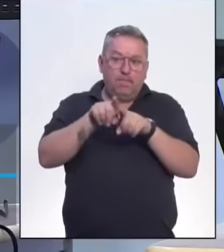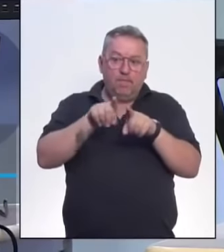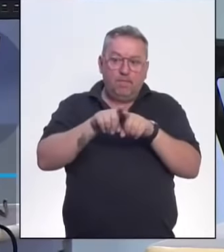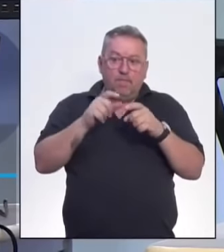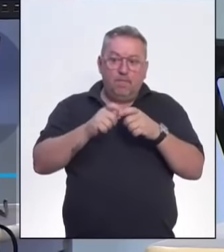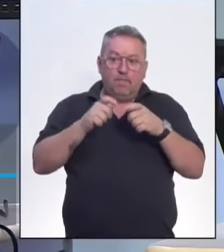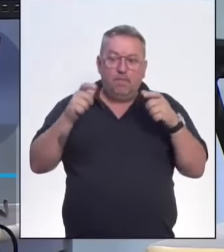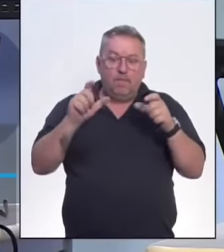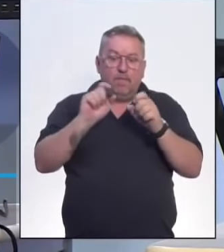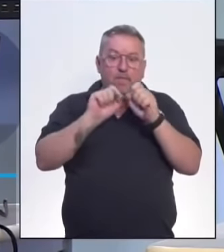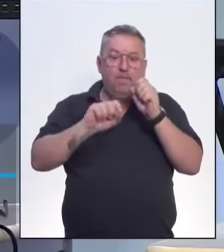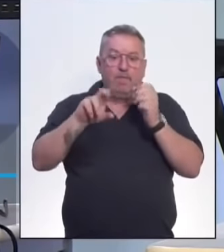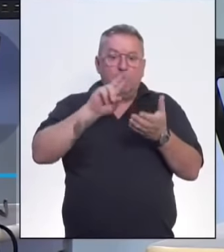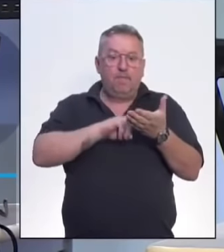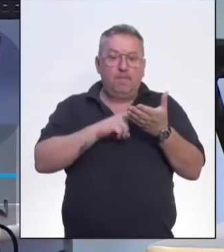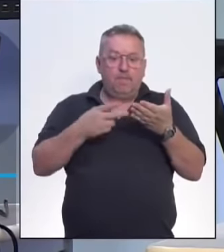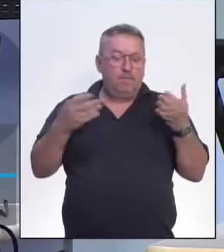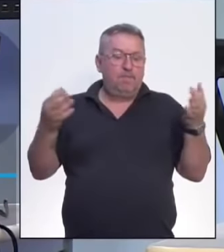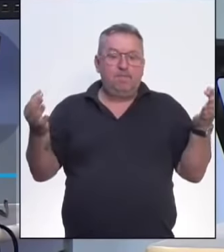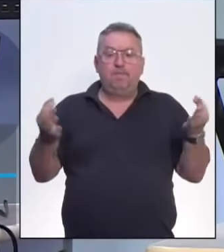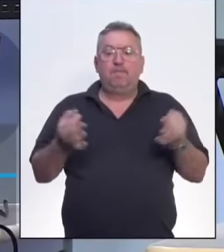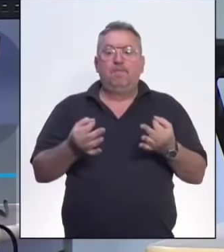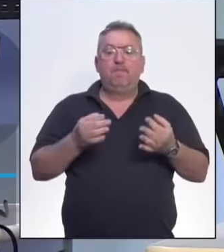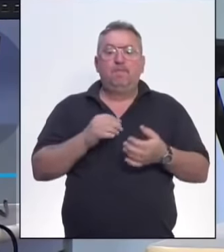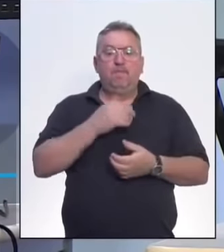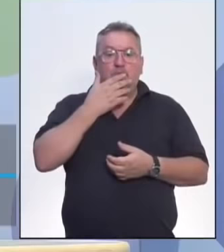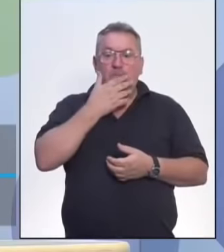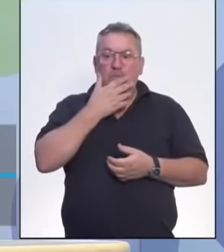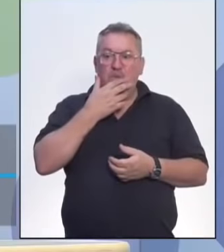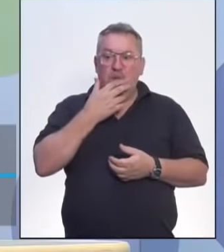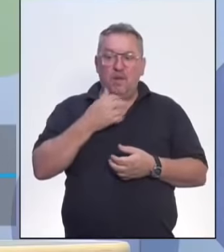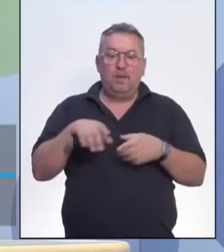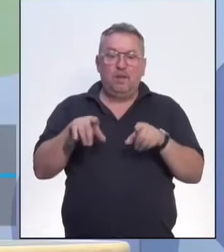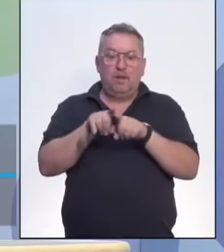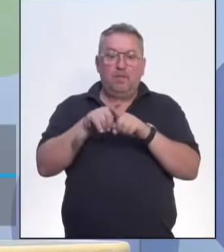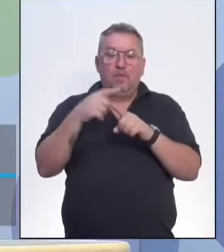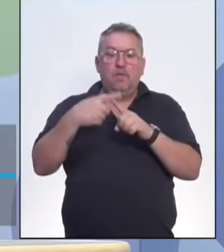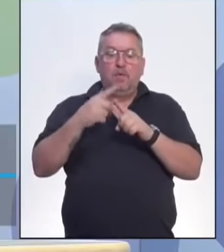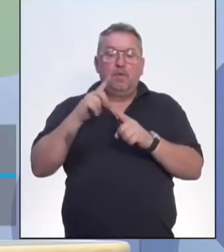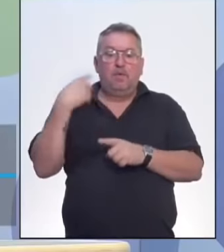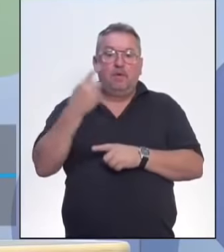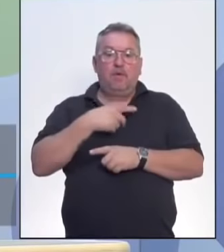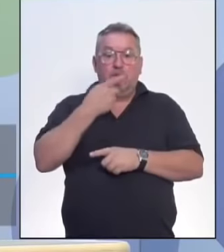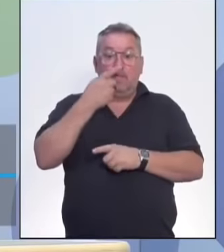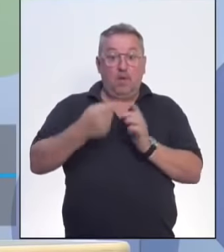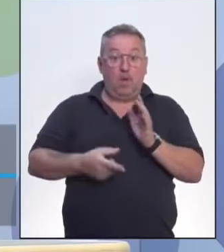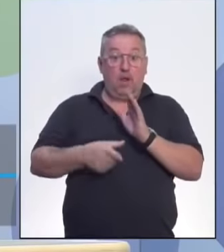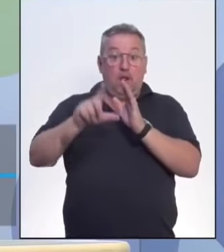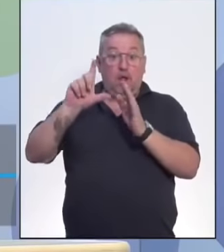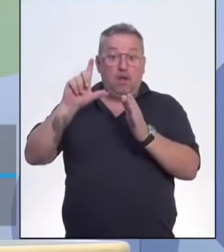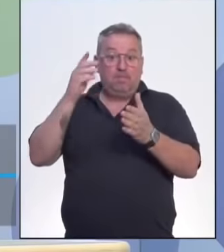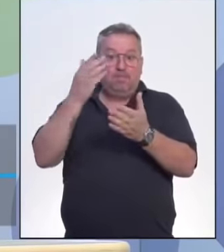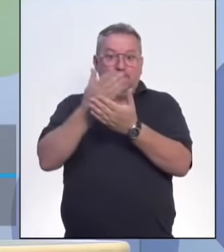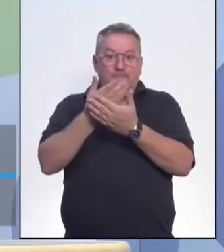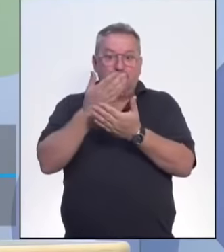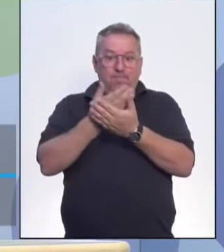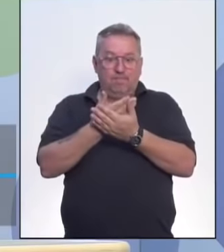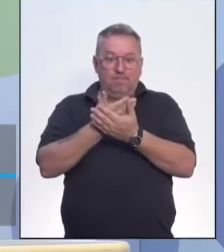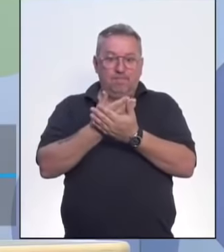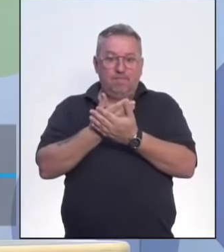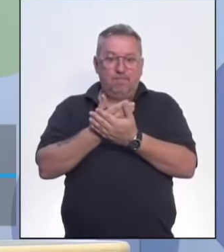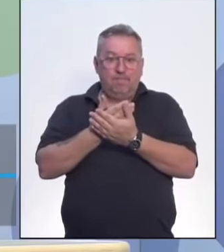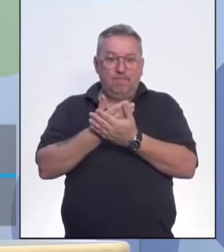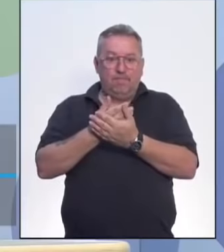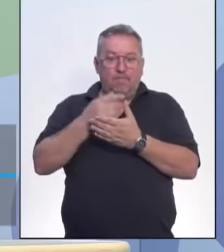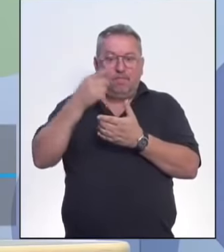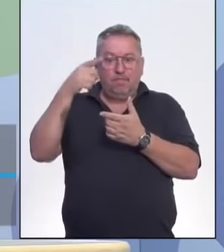grande maioria fez a interpretação correta da alternativa D. Sim, até porque foi o que a gente falou anteriormente nas aulas, né, que foram até